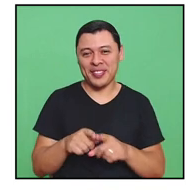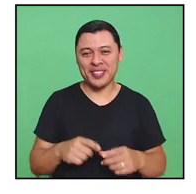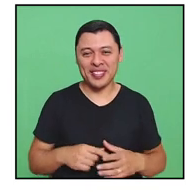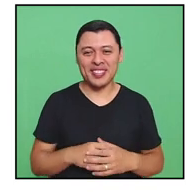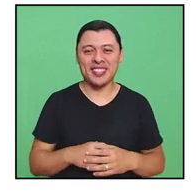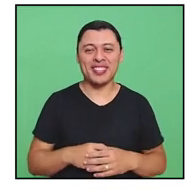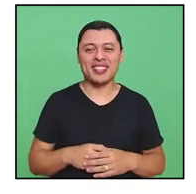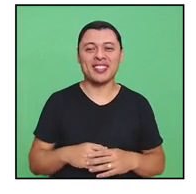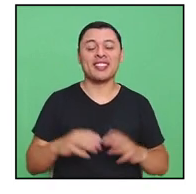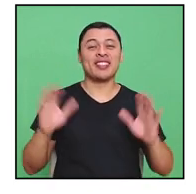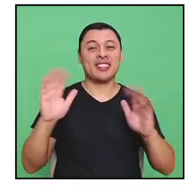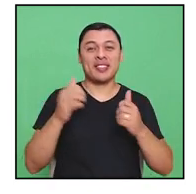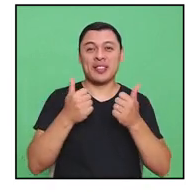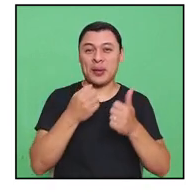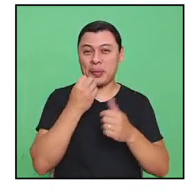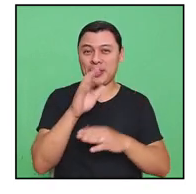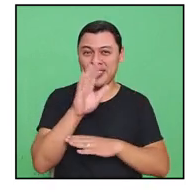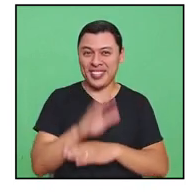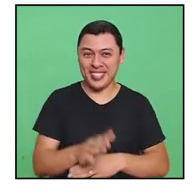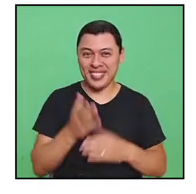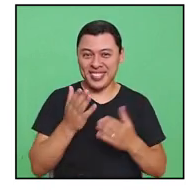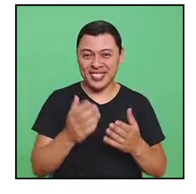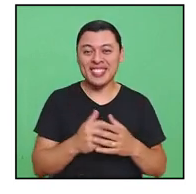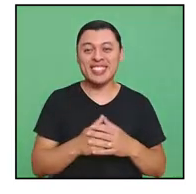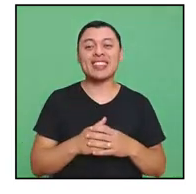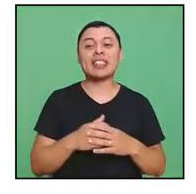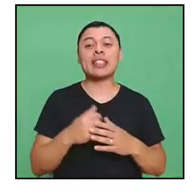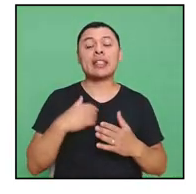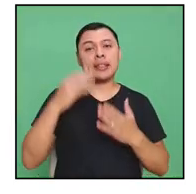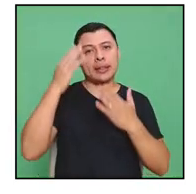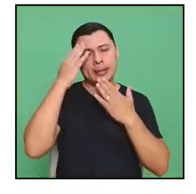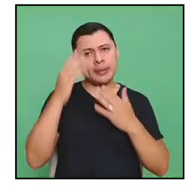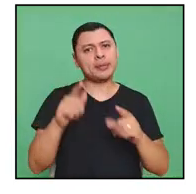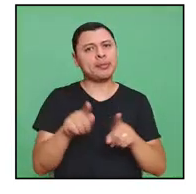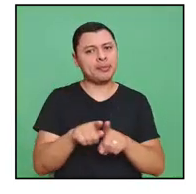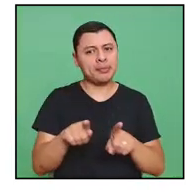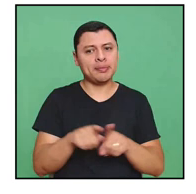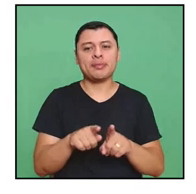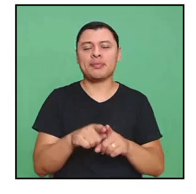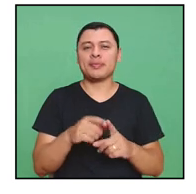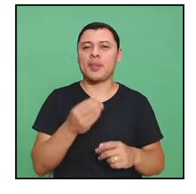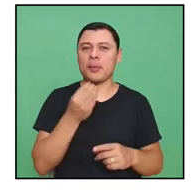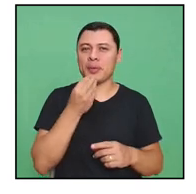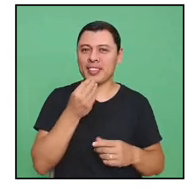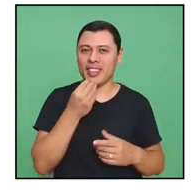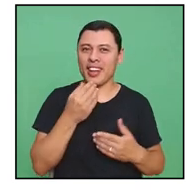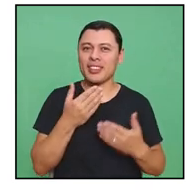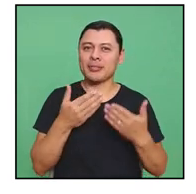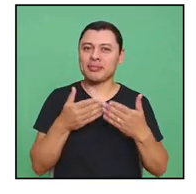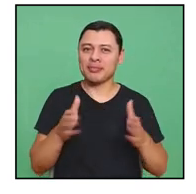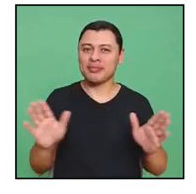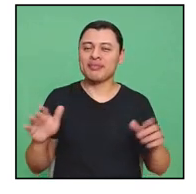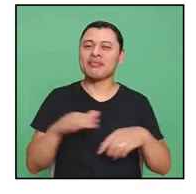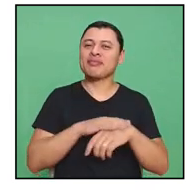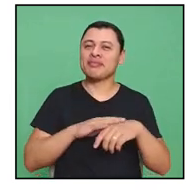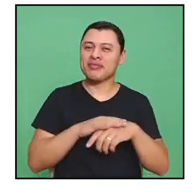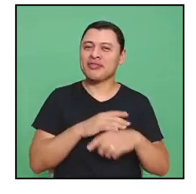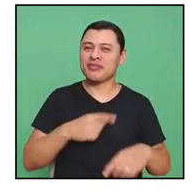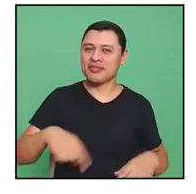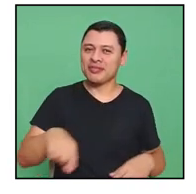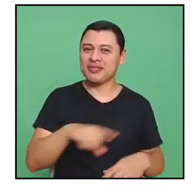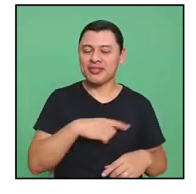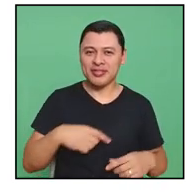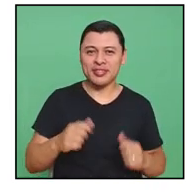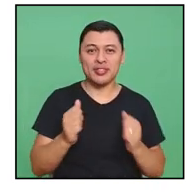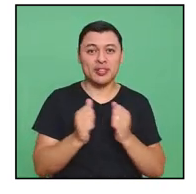Oi, Guilherme, boa tarde. Queria agradecer também essa oportunidade de abrir essa conversa e